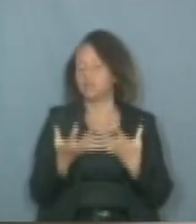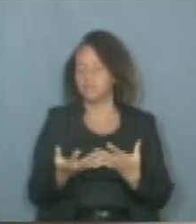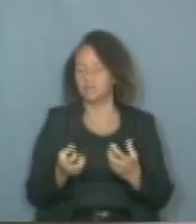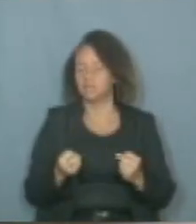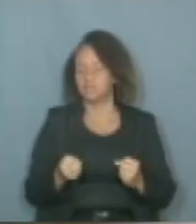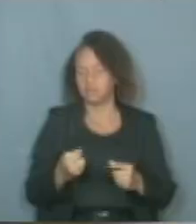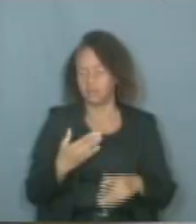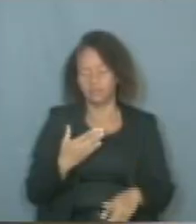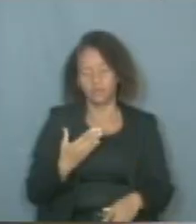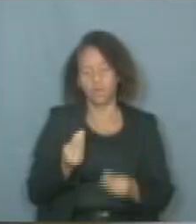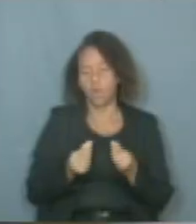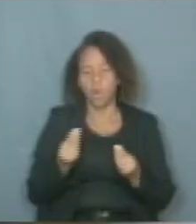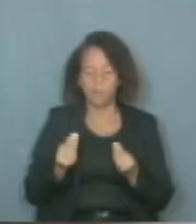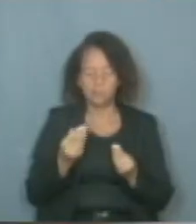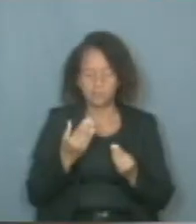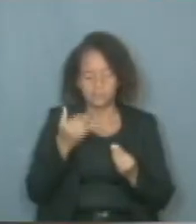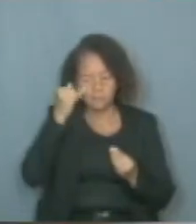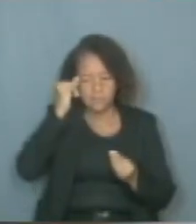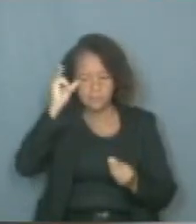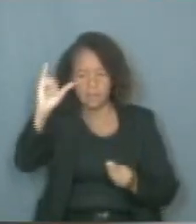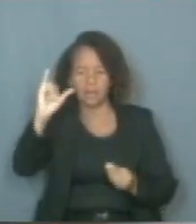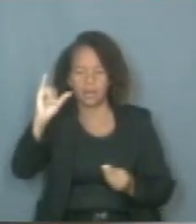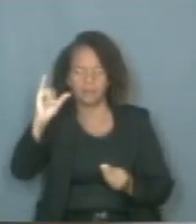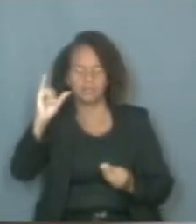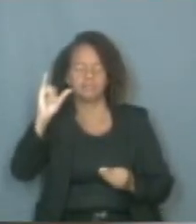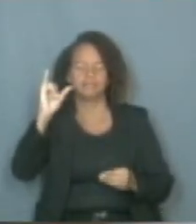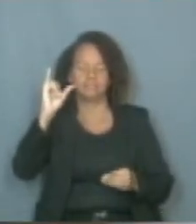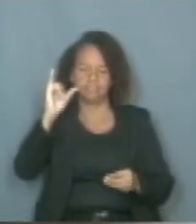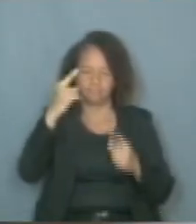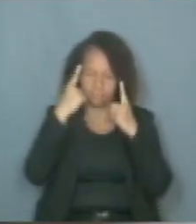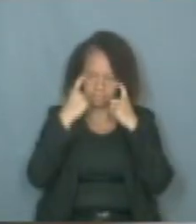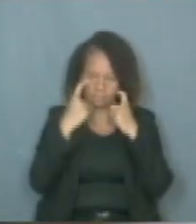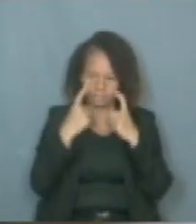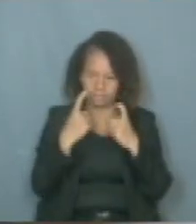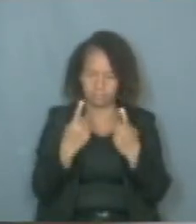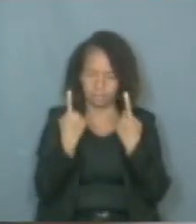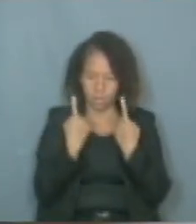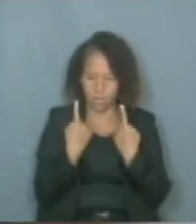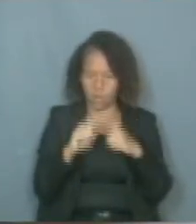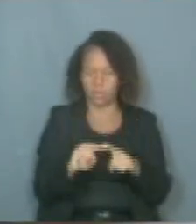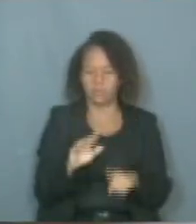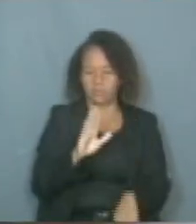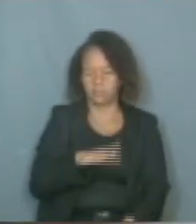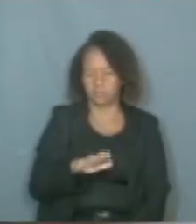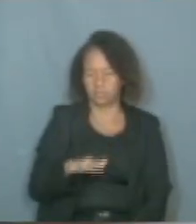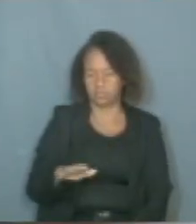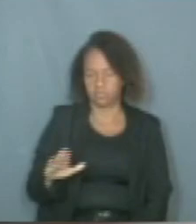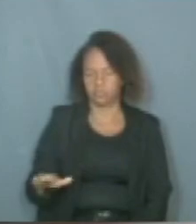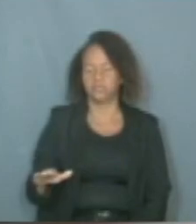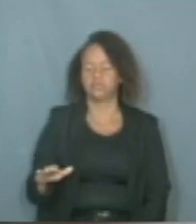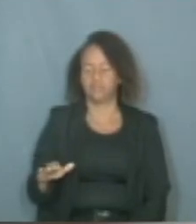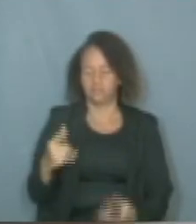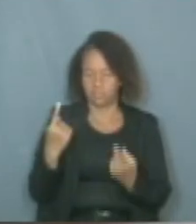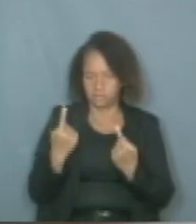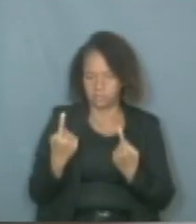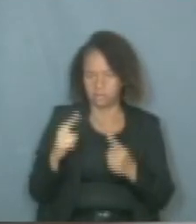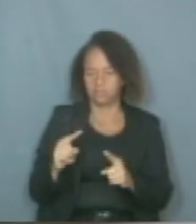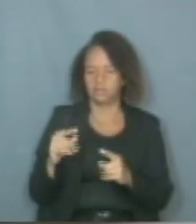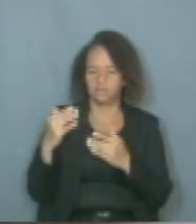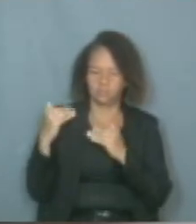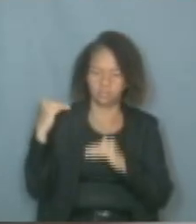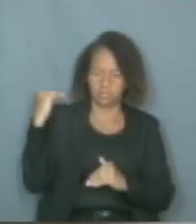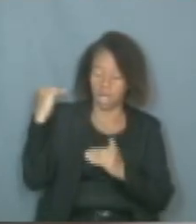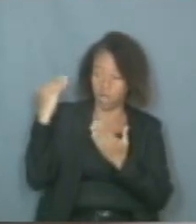de enfrentamento, de prevenção do abuso e da violência contra crianças e contra